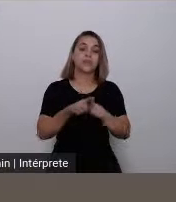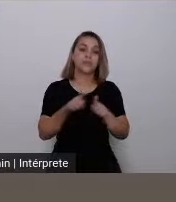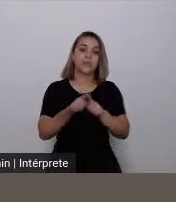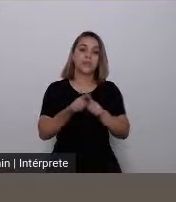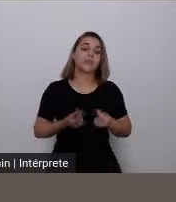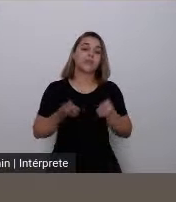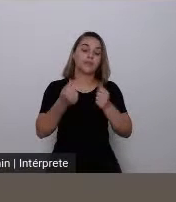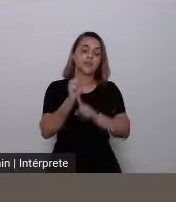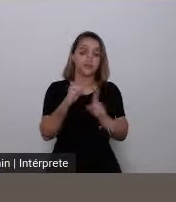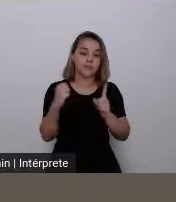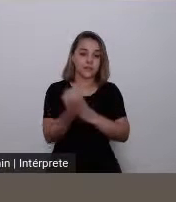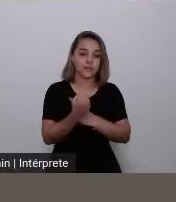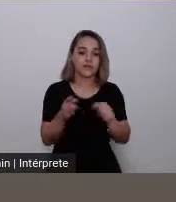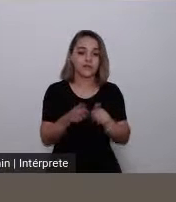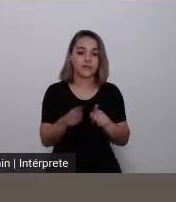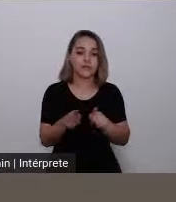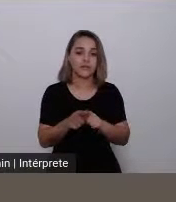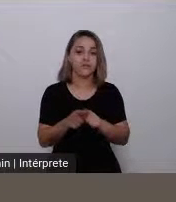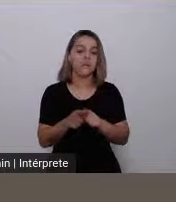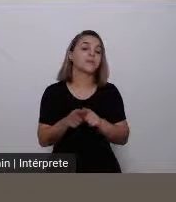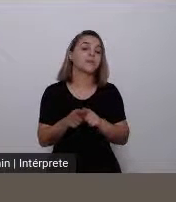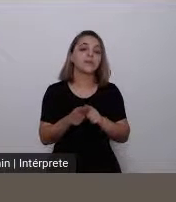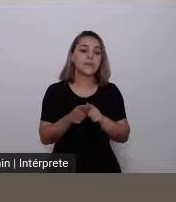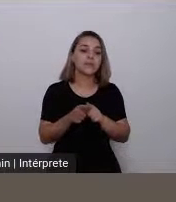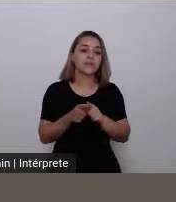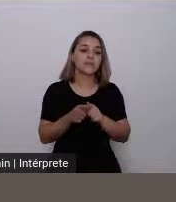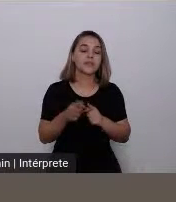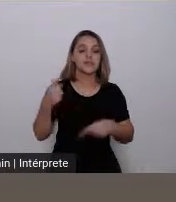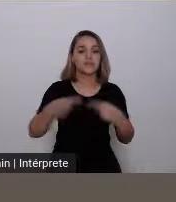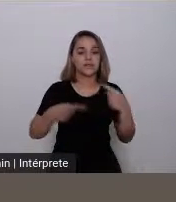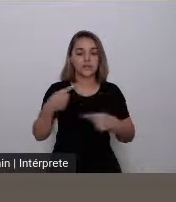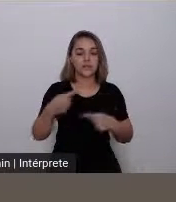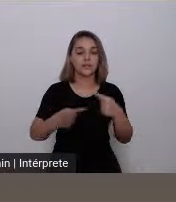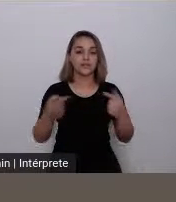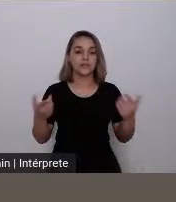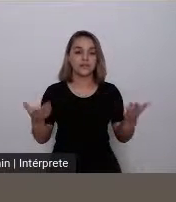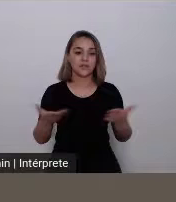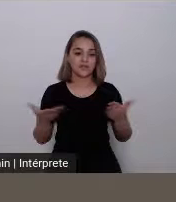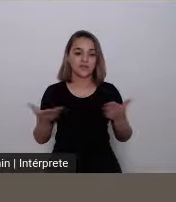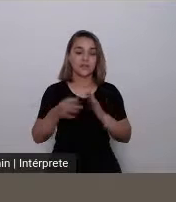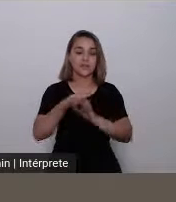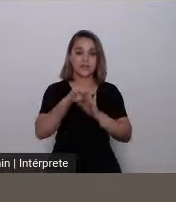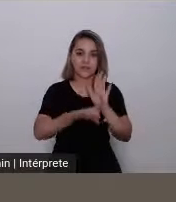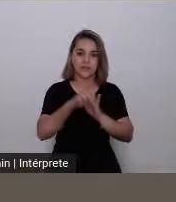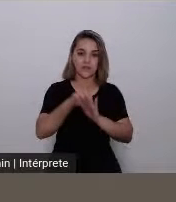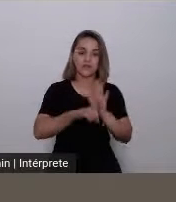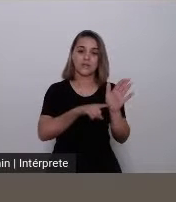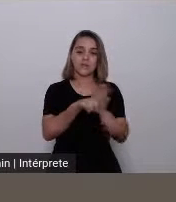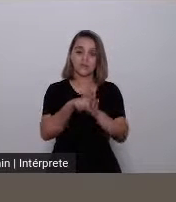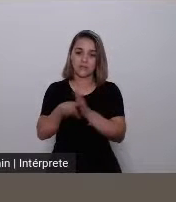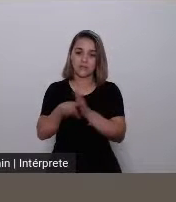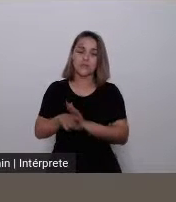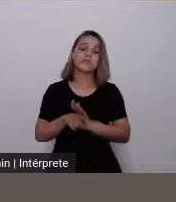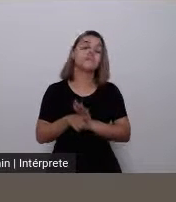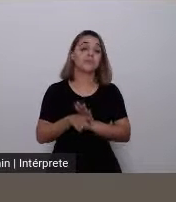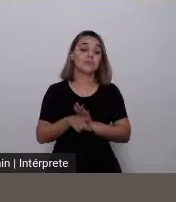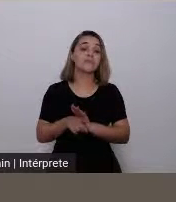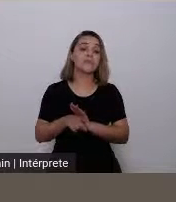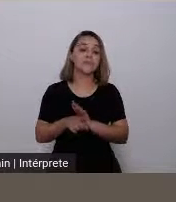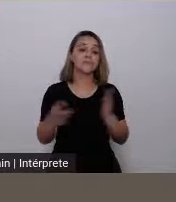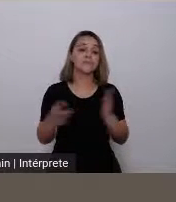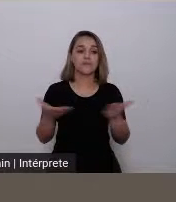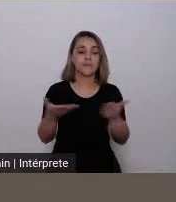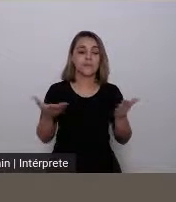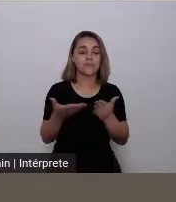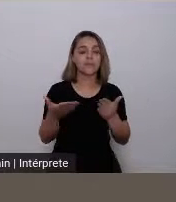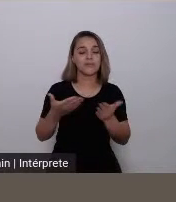Fiquemos assim com a expressão em sua forma mais próxima ao debate aqui. Direito permanente de pesquisa estética, agora considerado no início